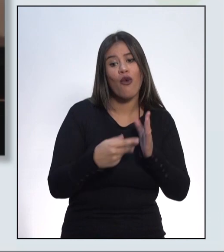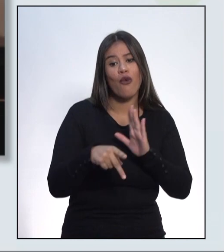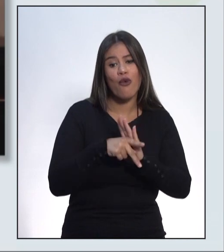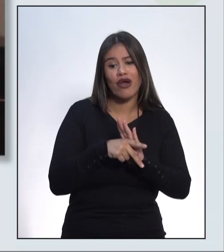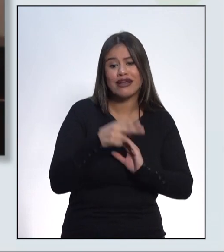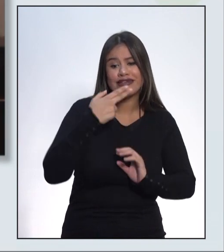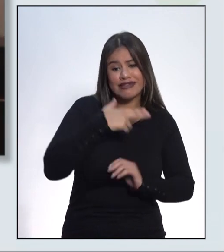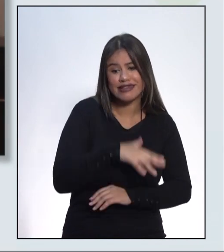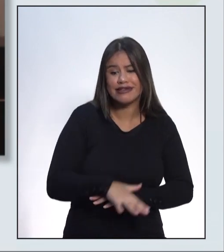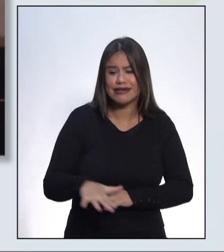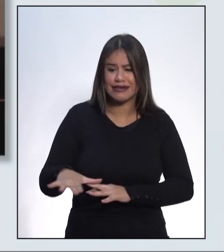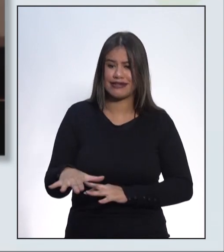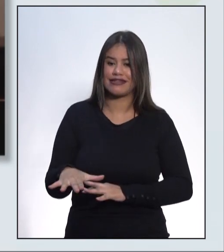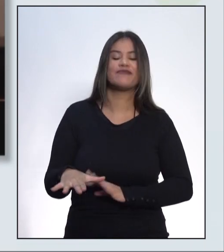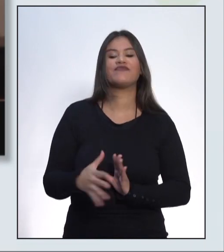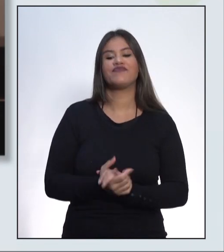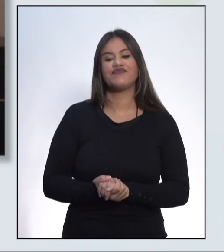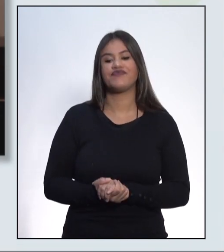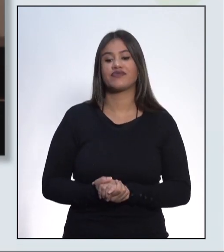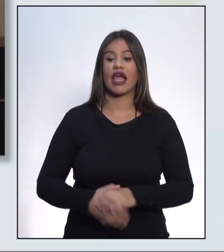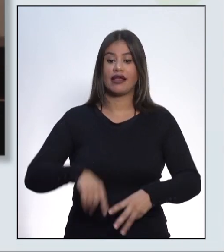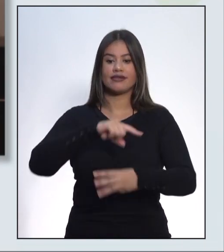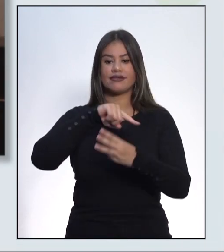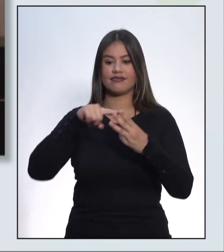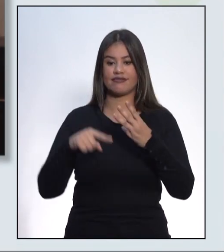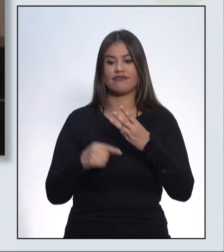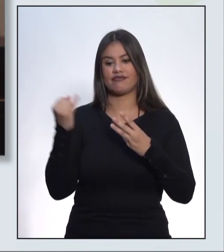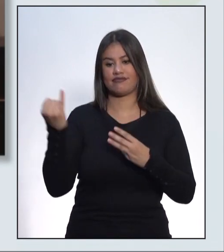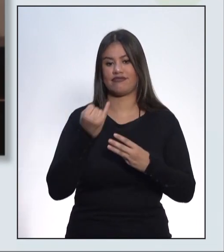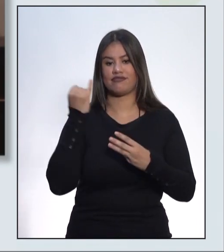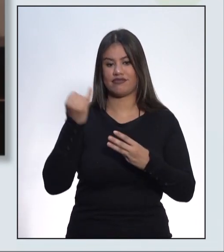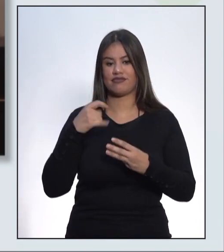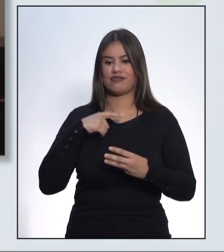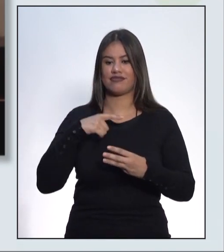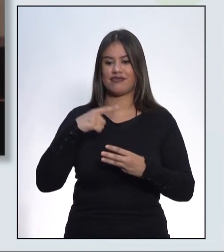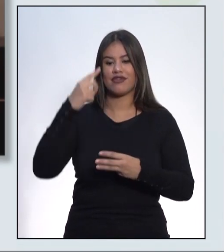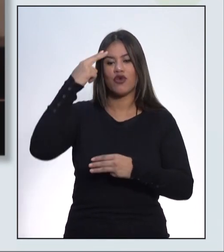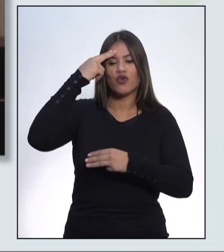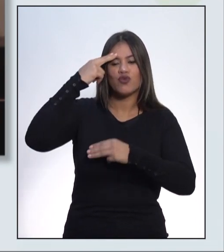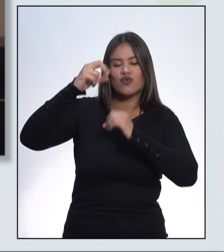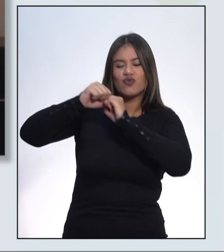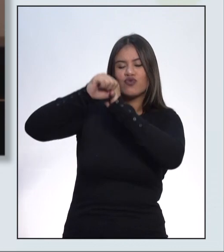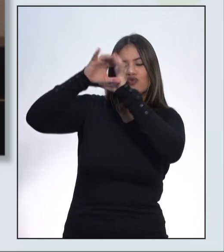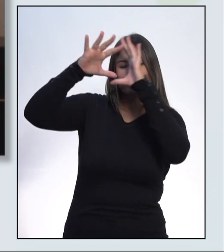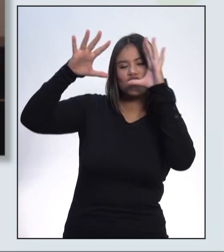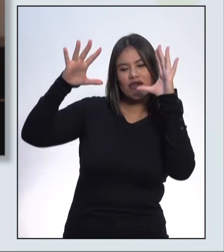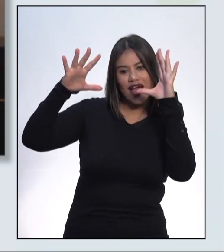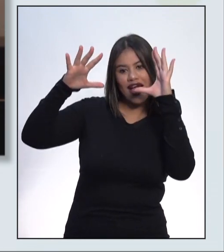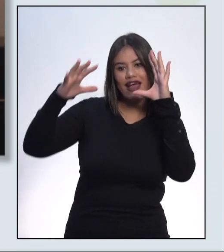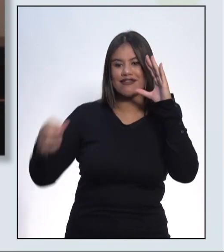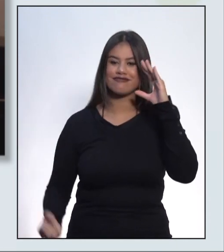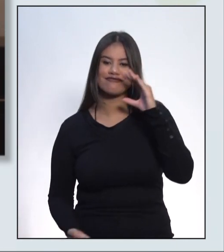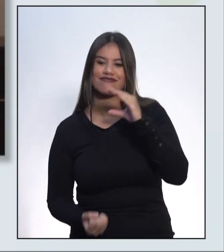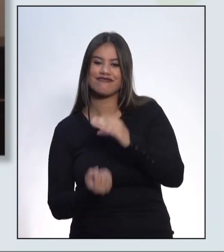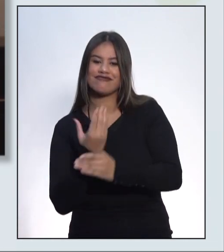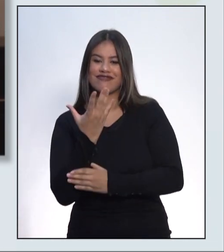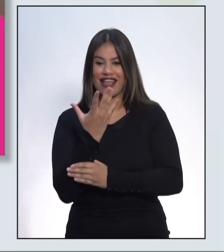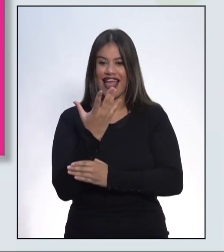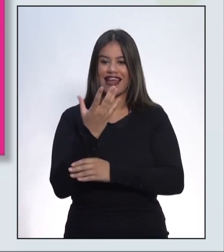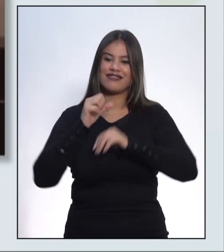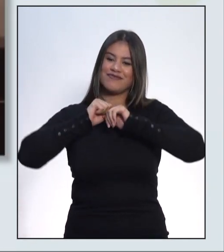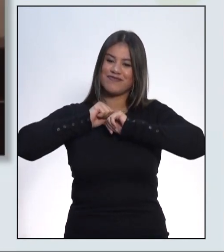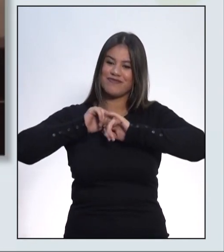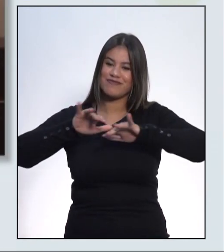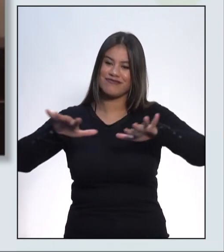3 importantes momentos no processo de criação: imaginar, criar e